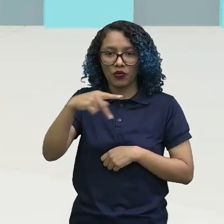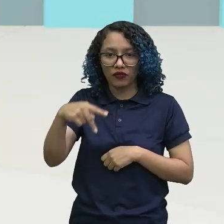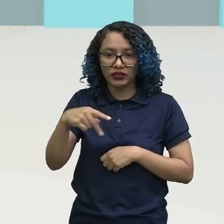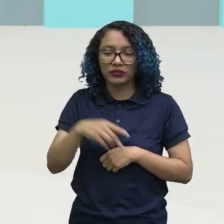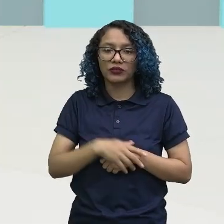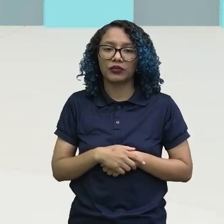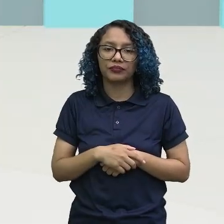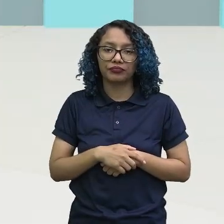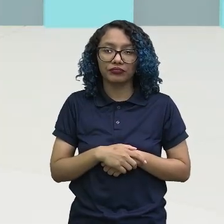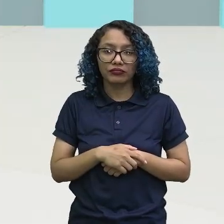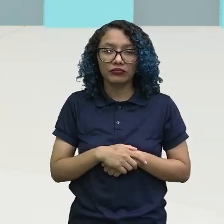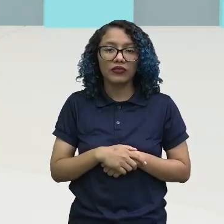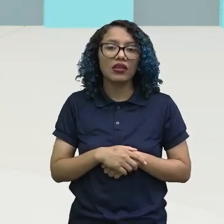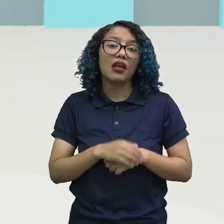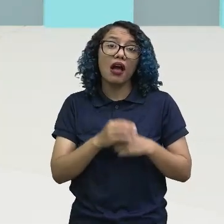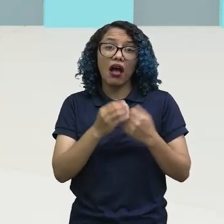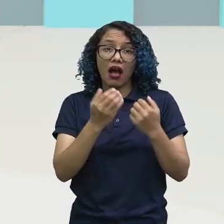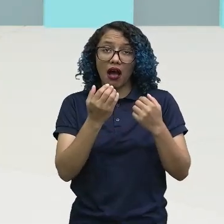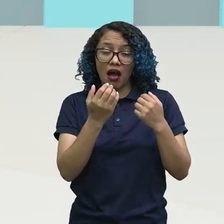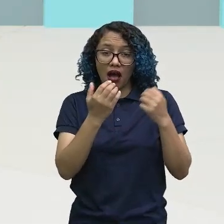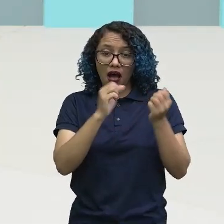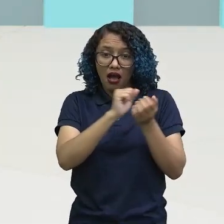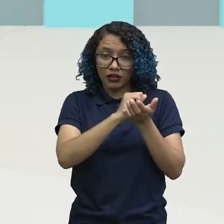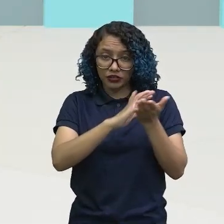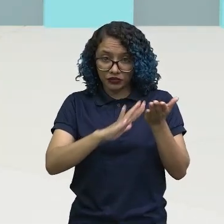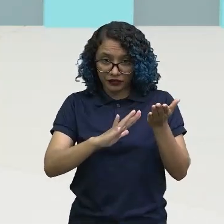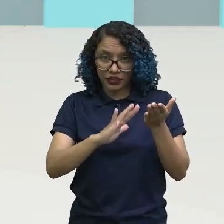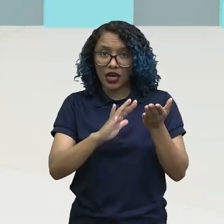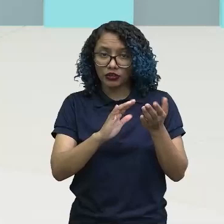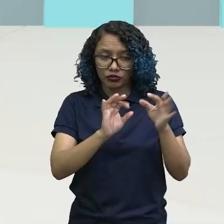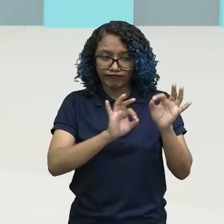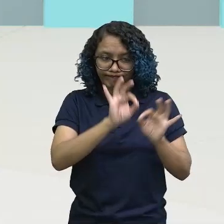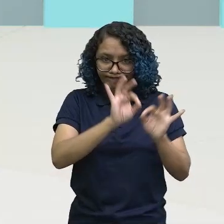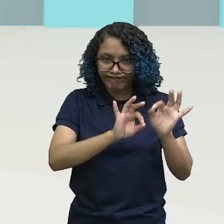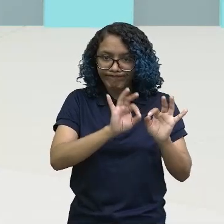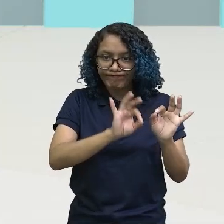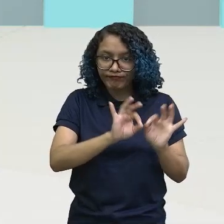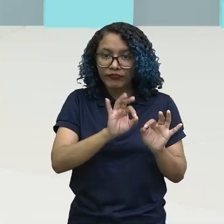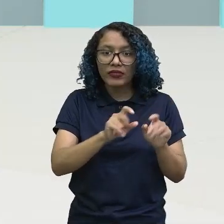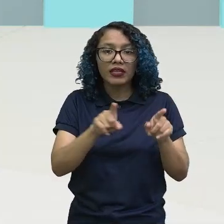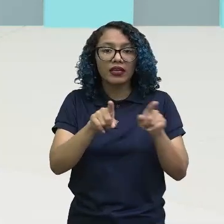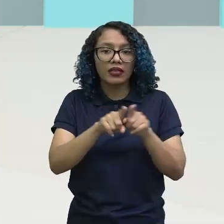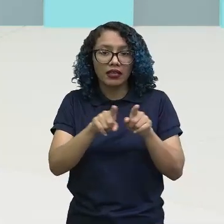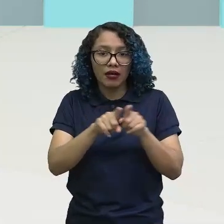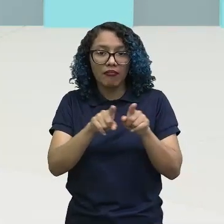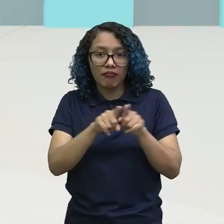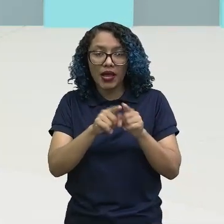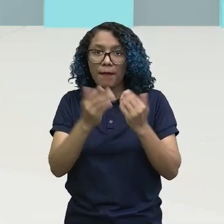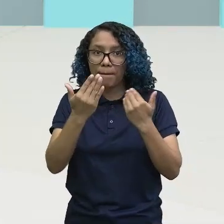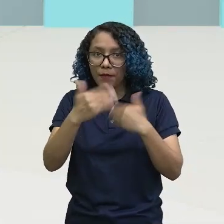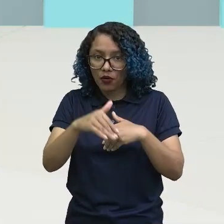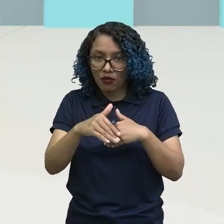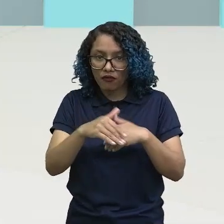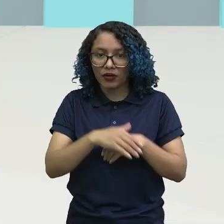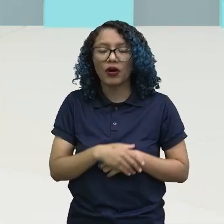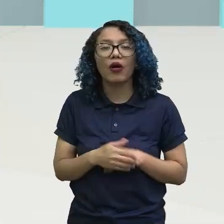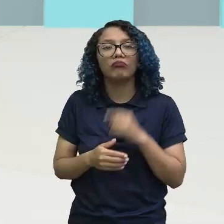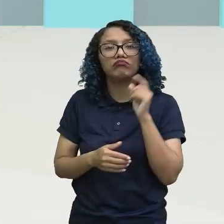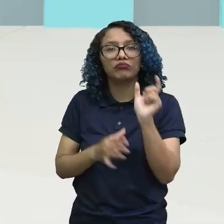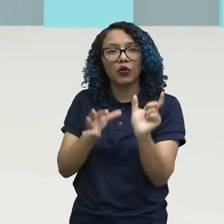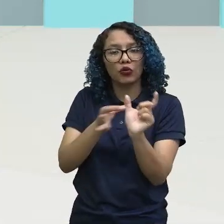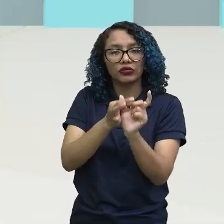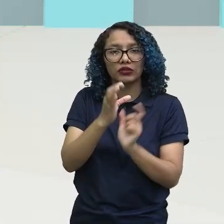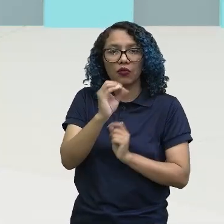não somente elaborou exercícios, como também uma extensa prova. Observe que a presença da conjunção como também,